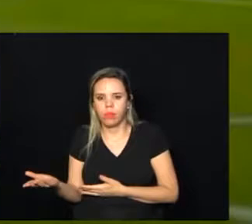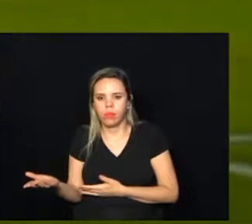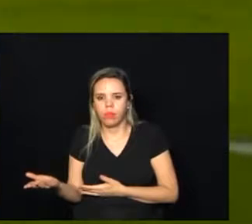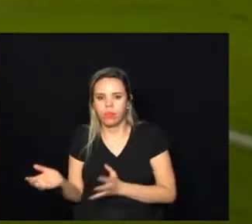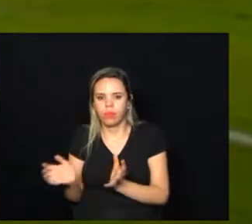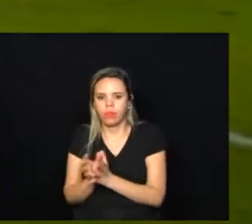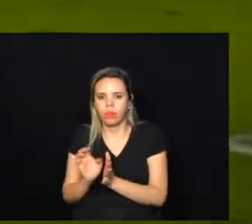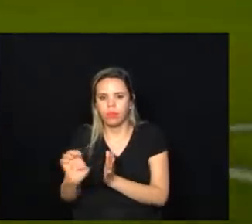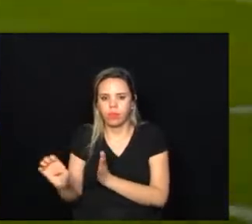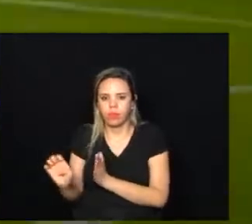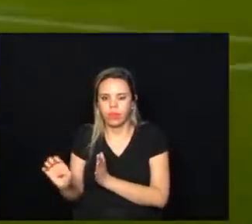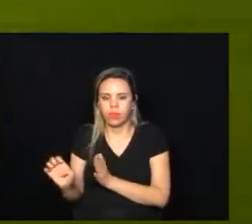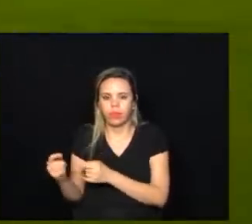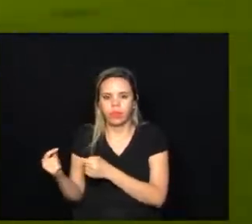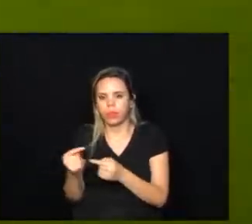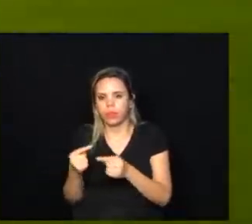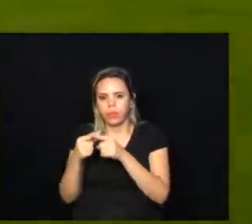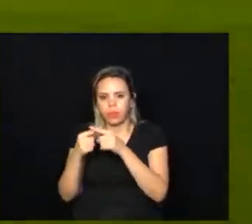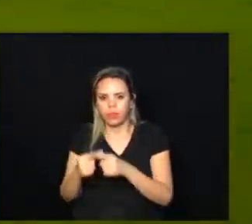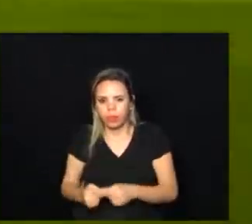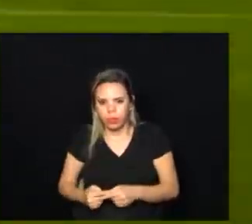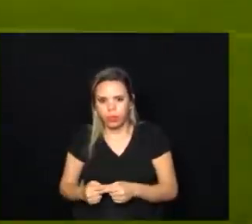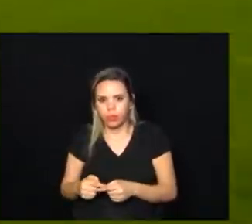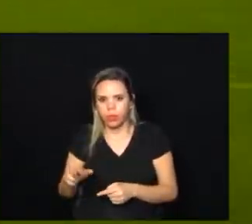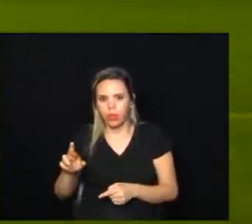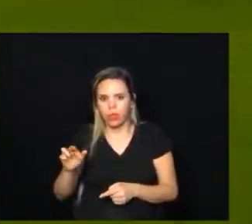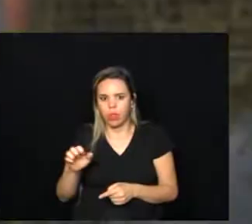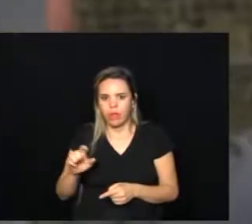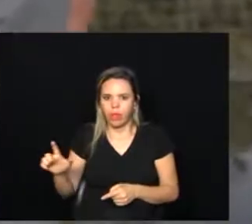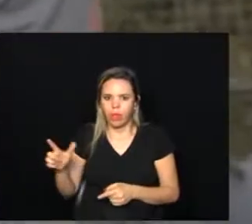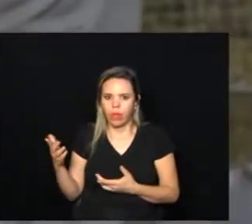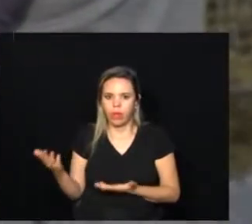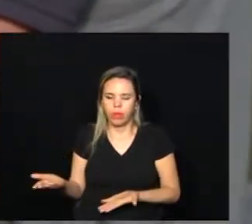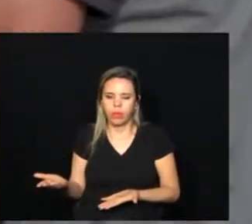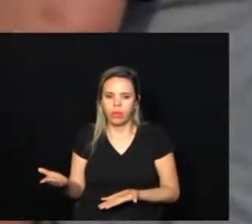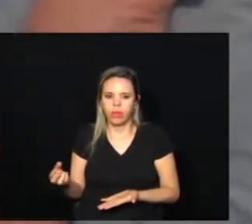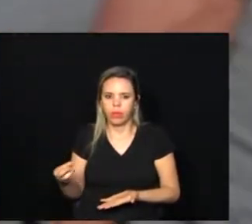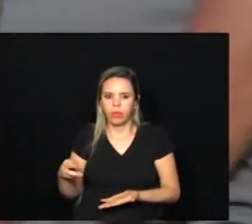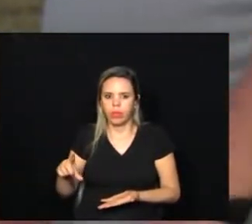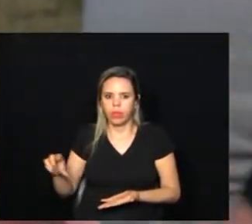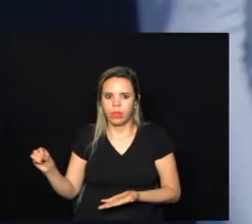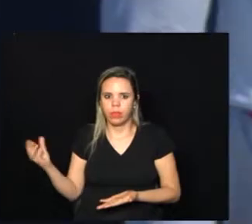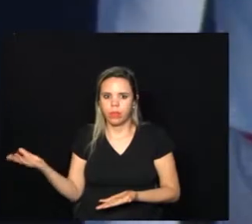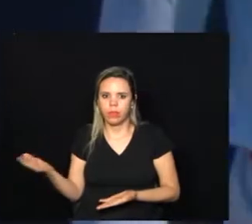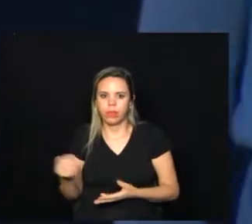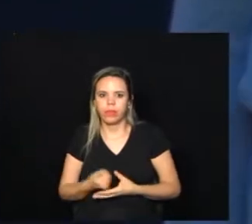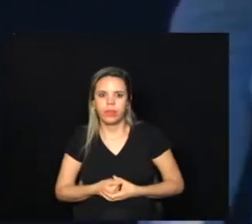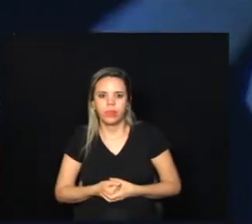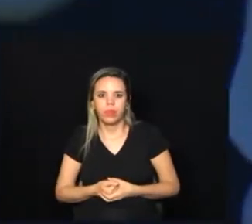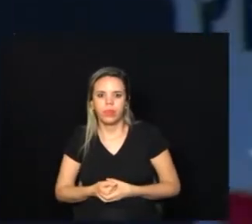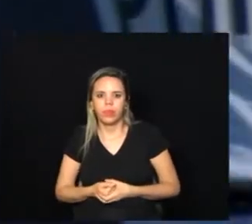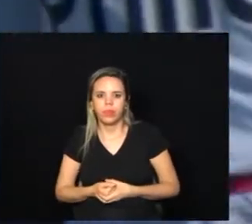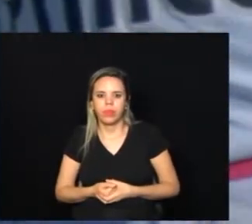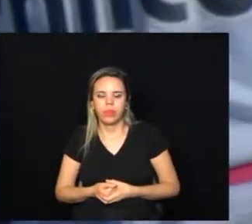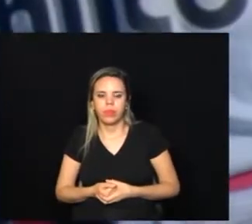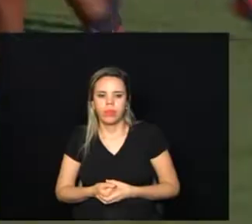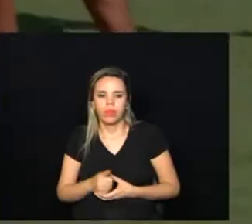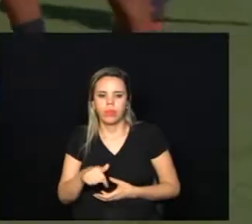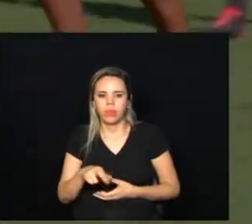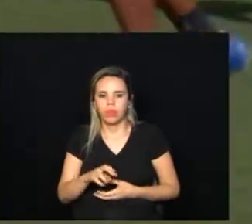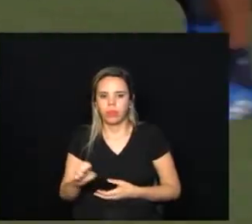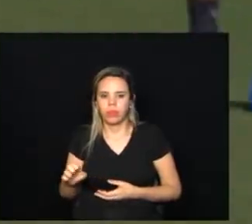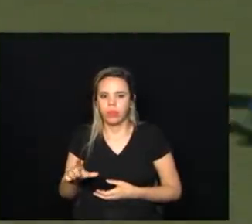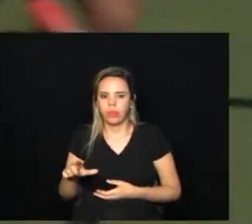lateral esquerda, a disputa é entre Rafael Santos e Marcelo Hermes. No meio-campo, André